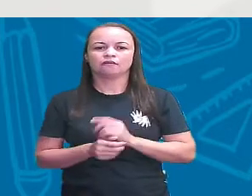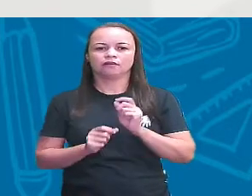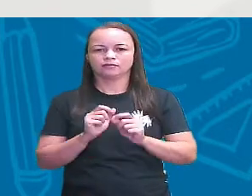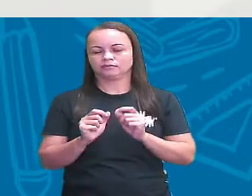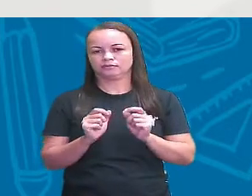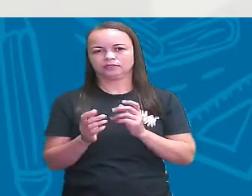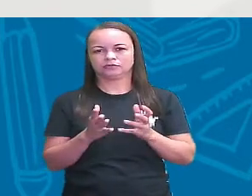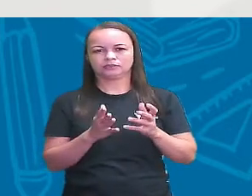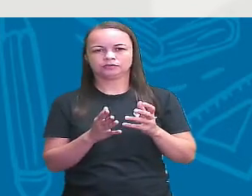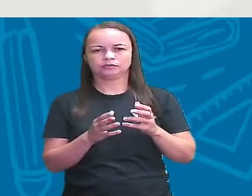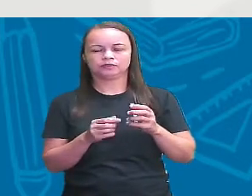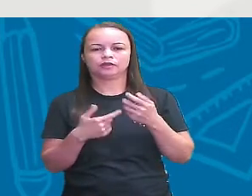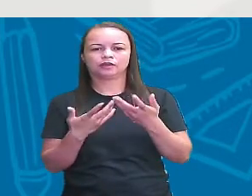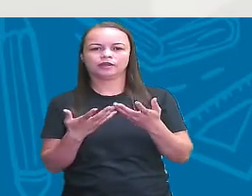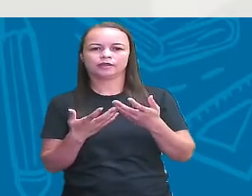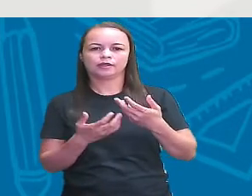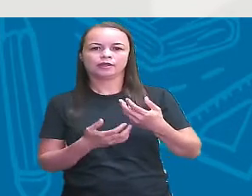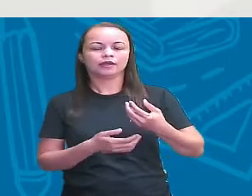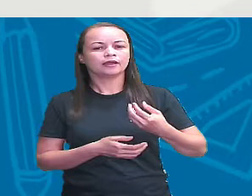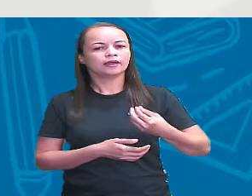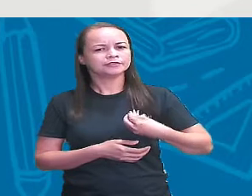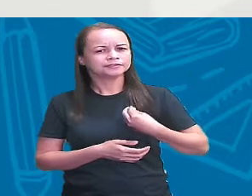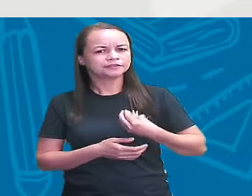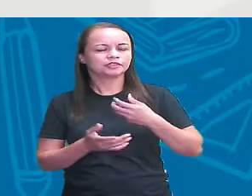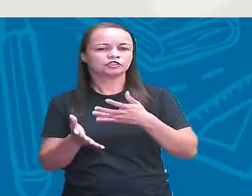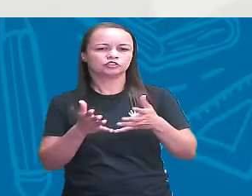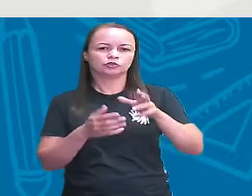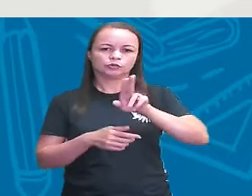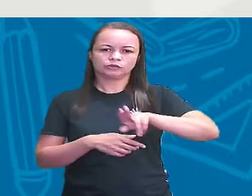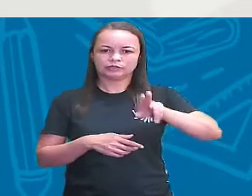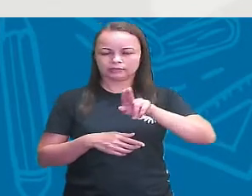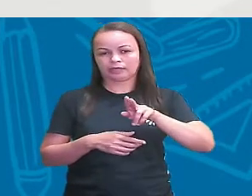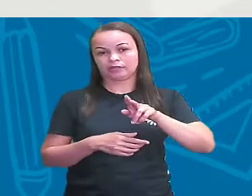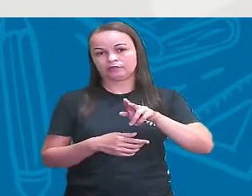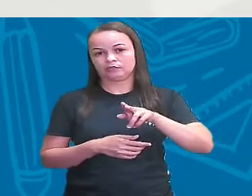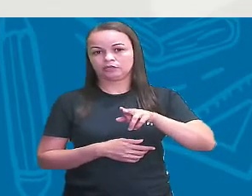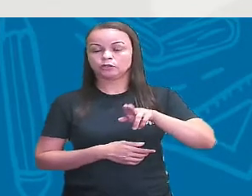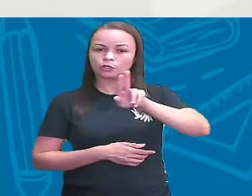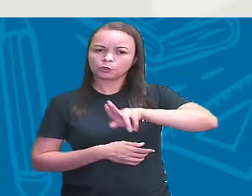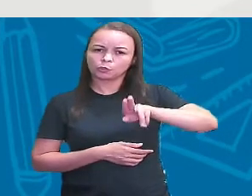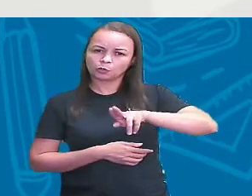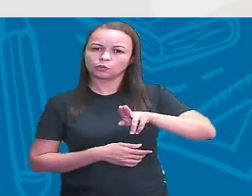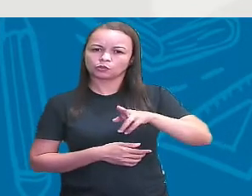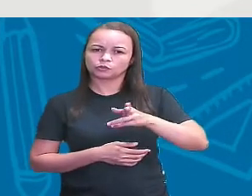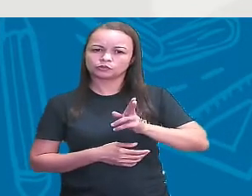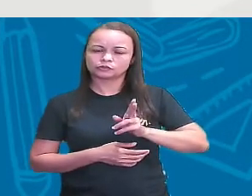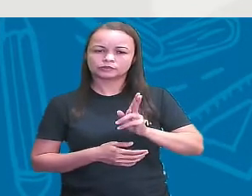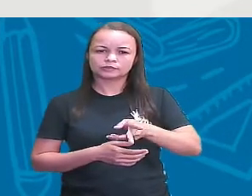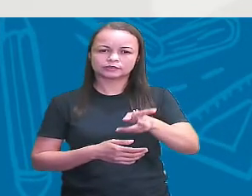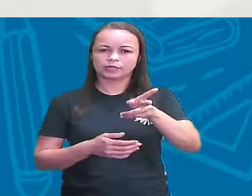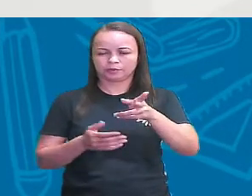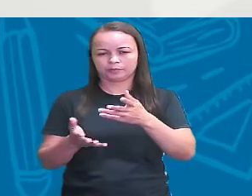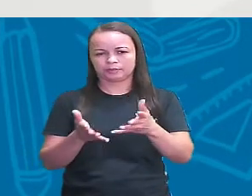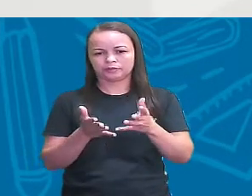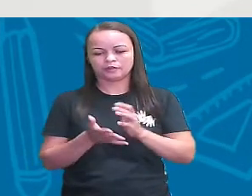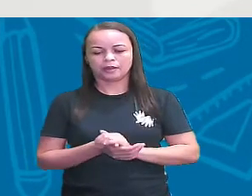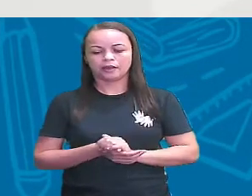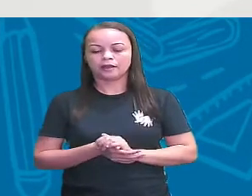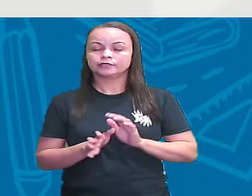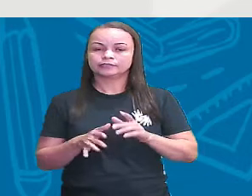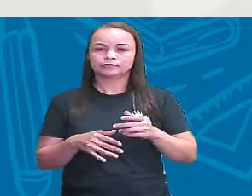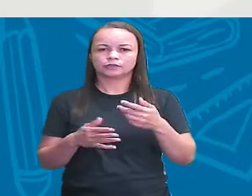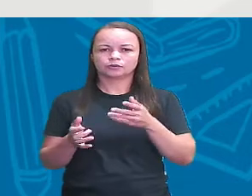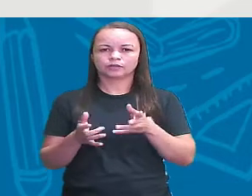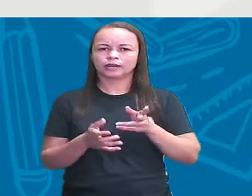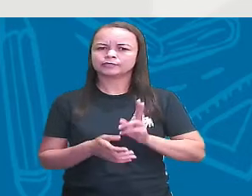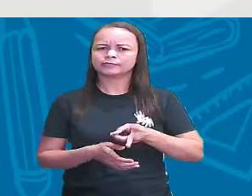que existem unidades de medidas que são usuais, né, não padronizadas, que são aquelas